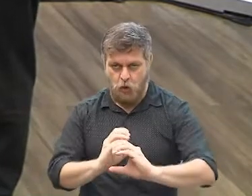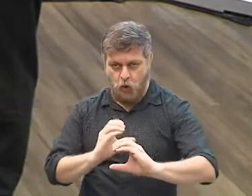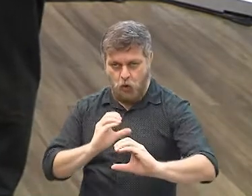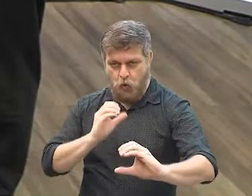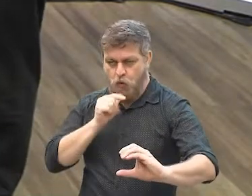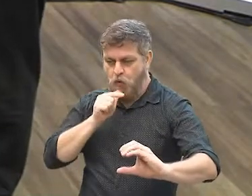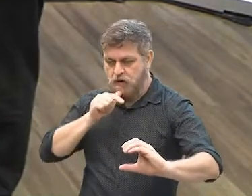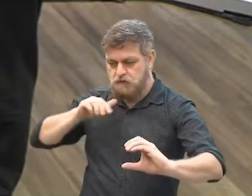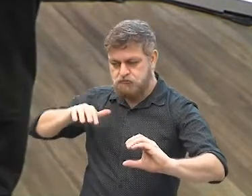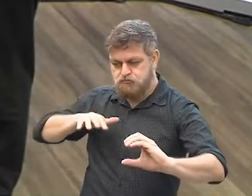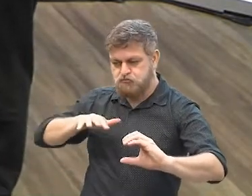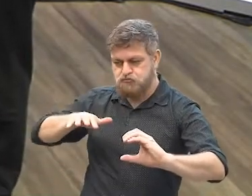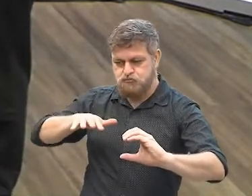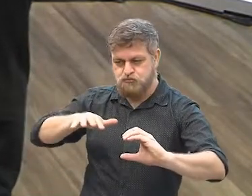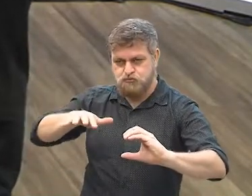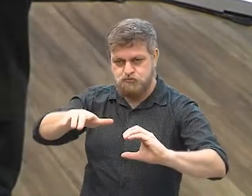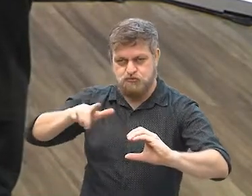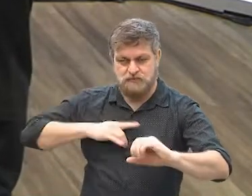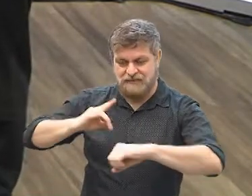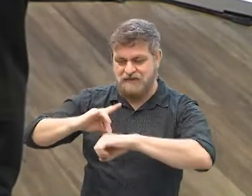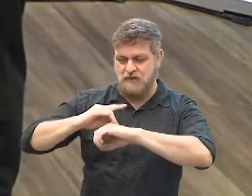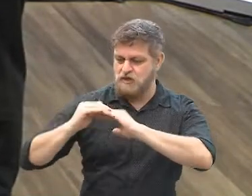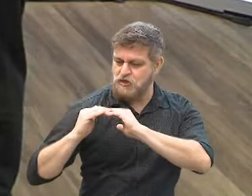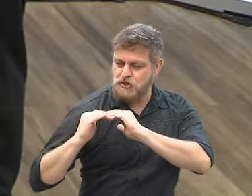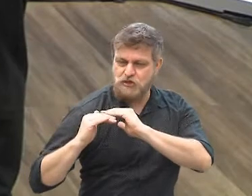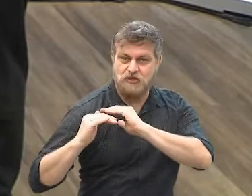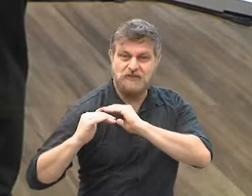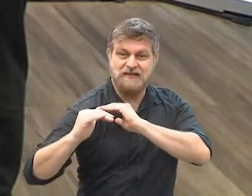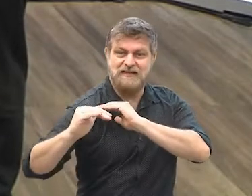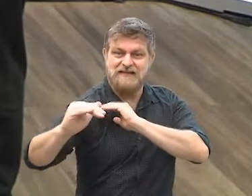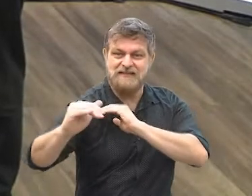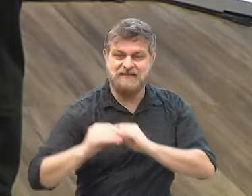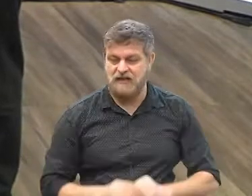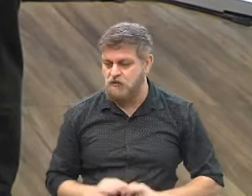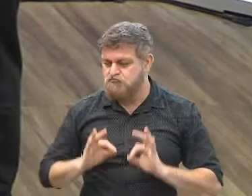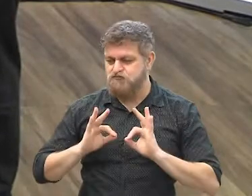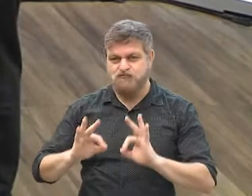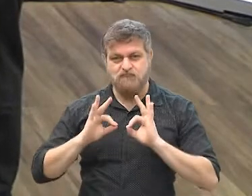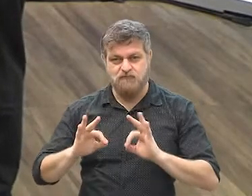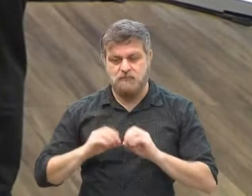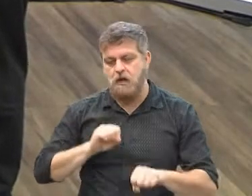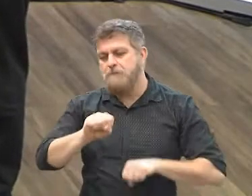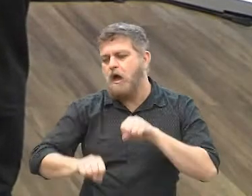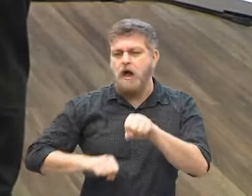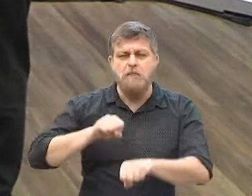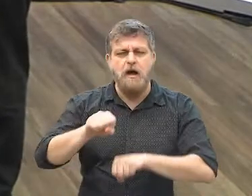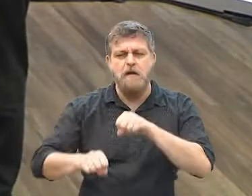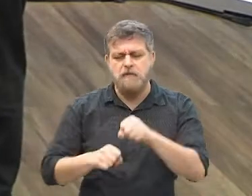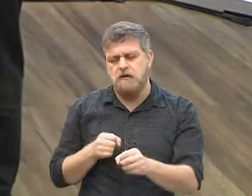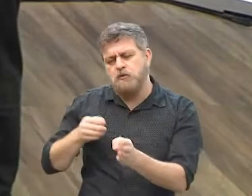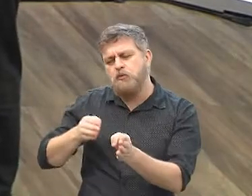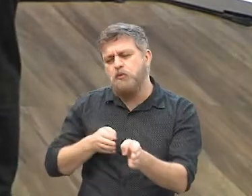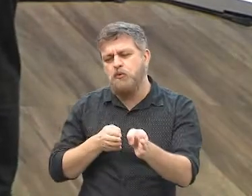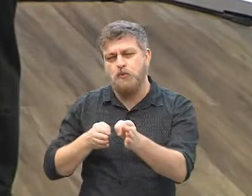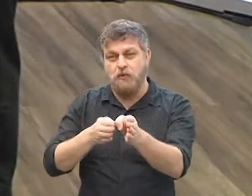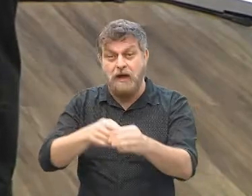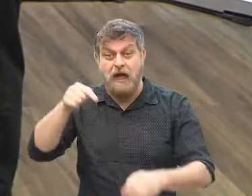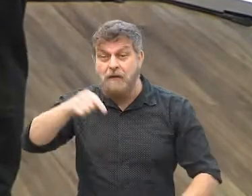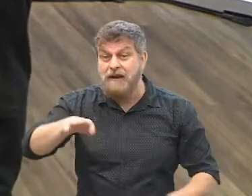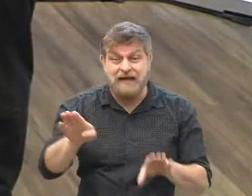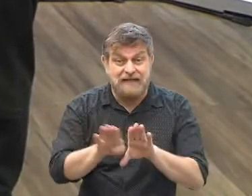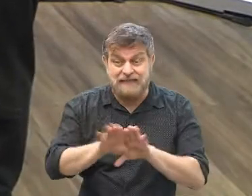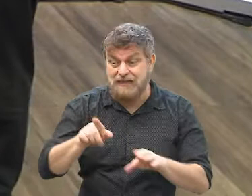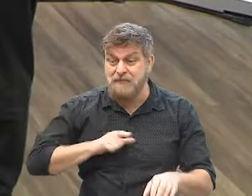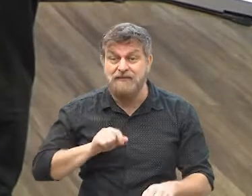Santa Lúcia e pavimentou as duas avenidas no entorno. Ficou um lugar maravilhoso, as pessoas caminham, andam de bicicleta, mas se tornou também local de